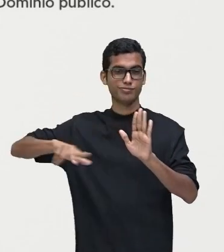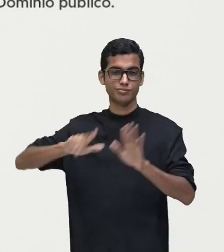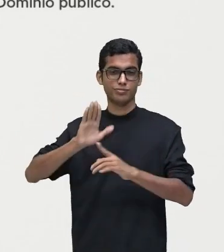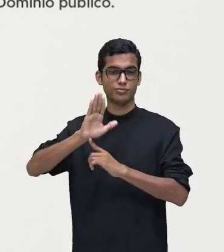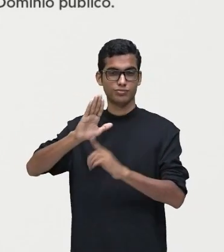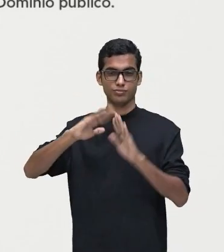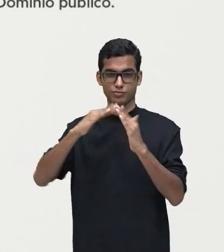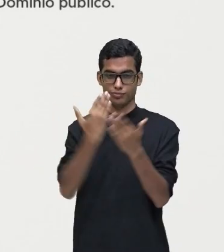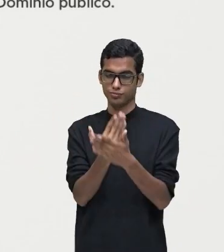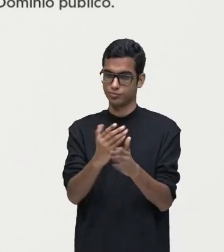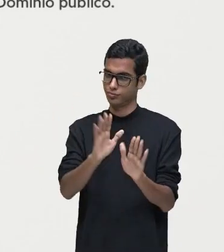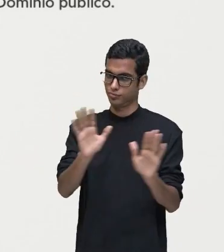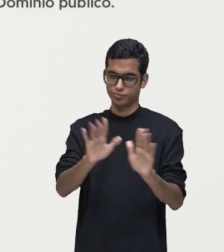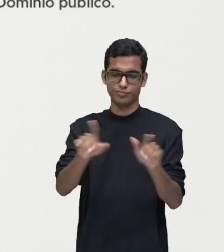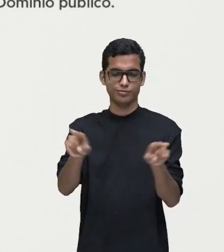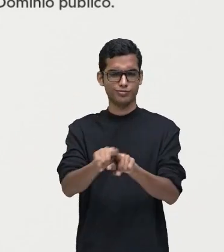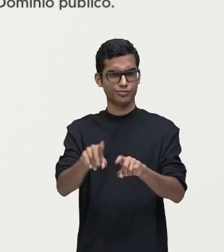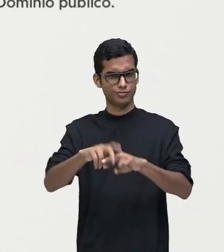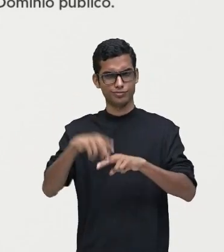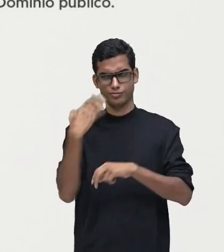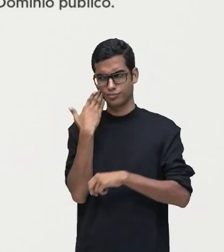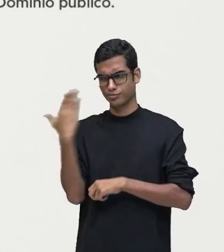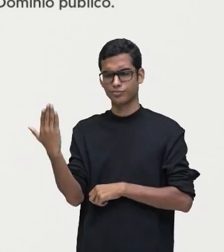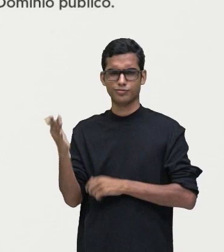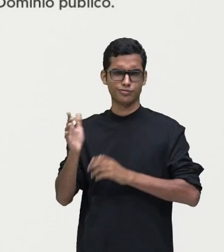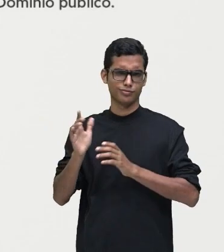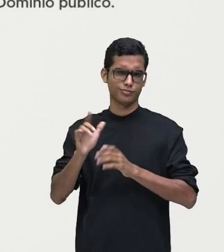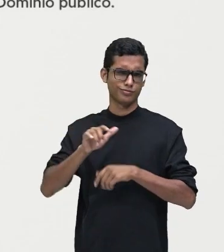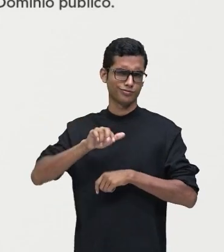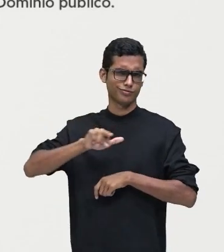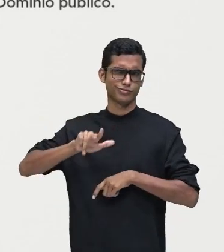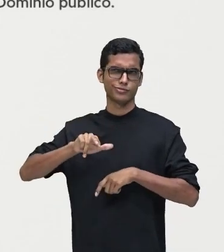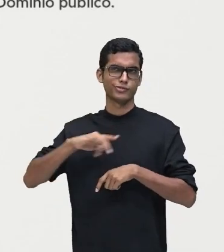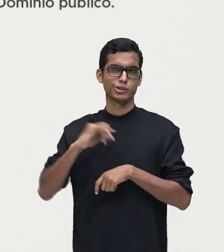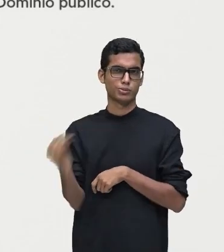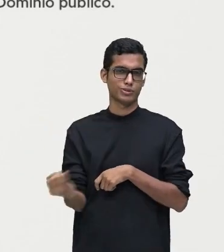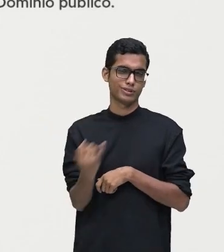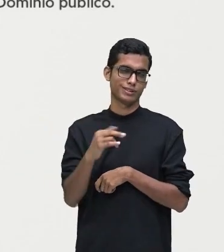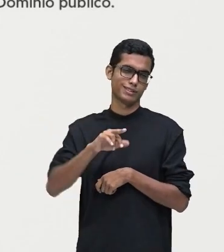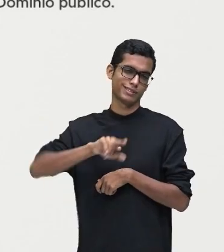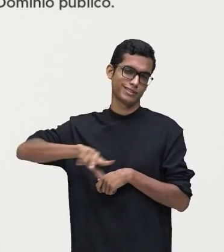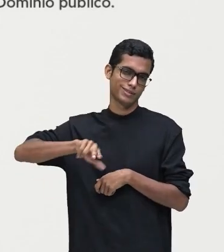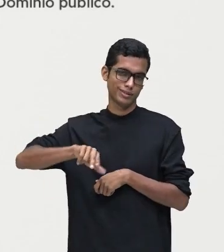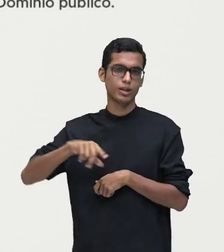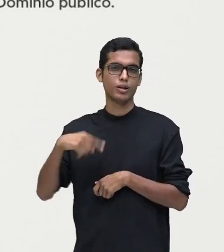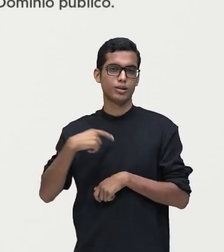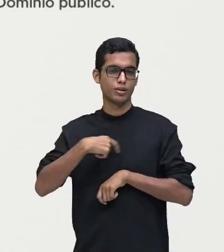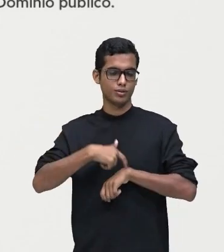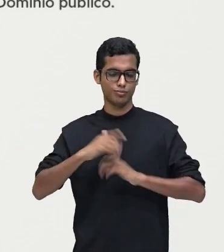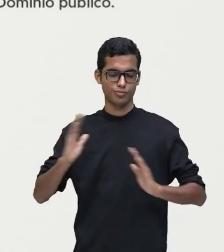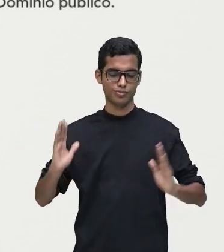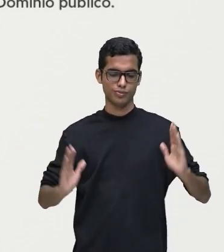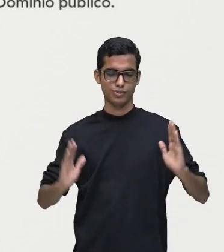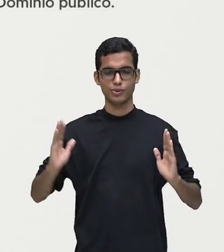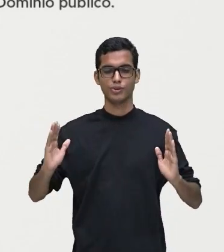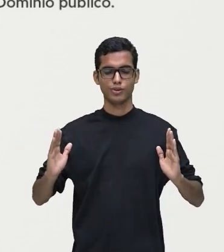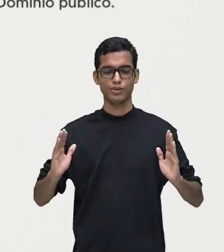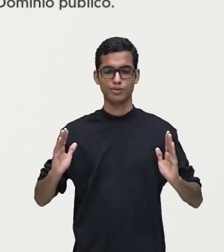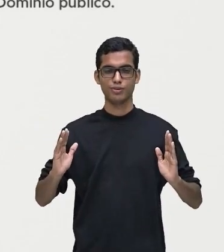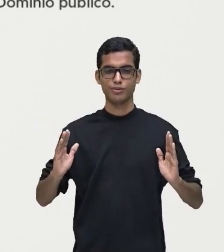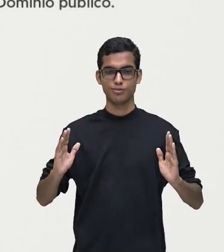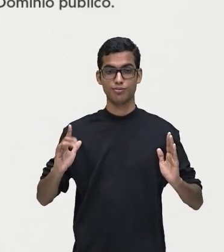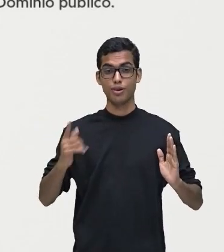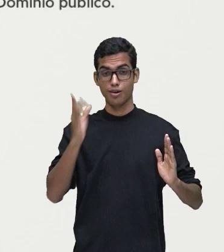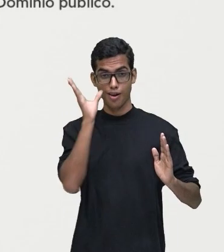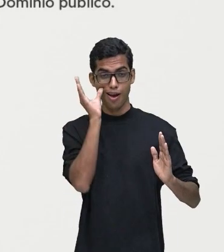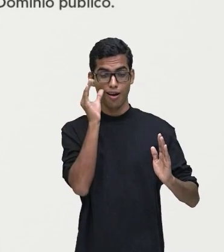escolas, certo, gente? Até mesmo porque é algo que não tem tanta importância para o momento. Se deixou de fora, mas é algo